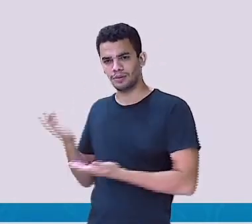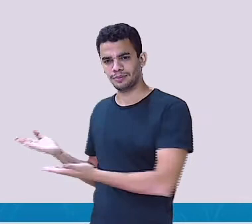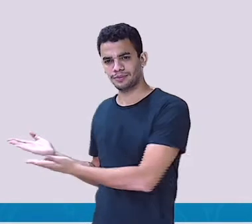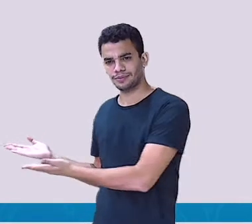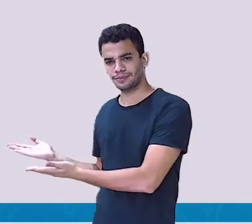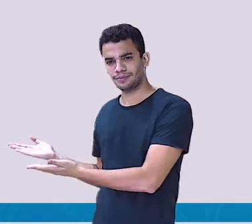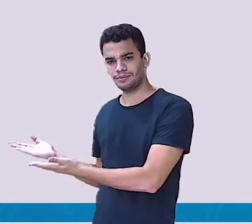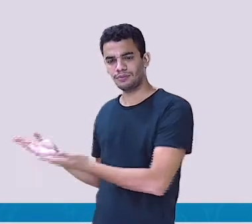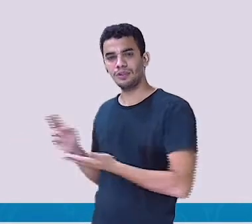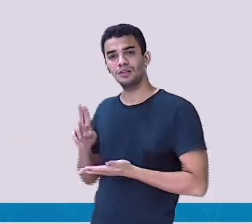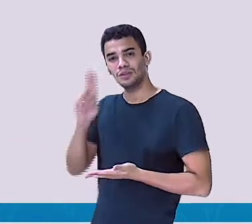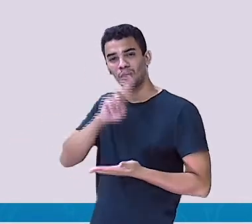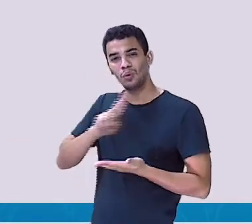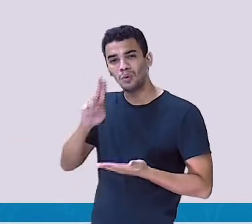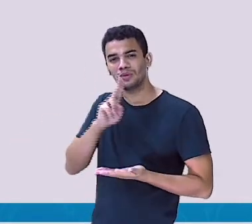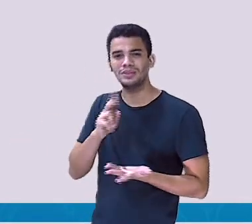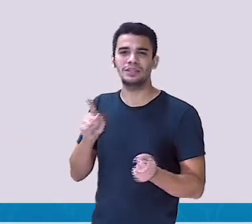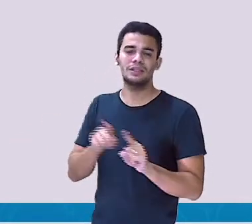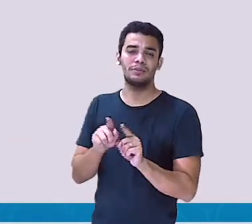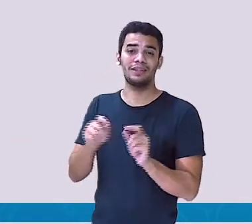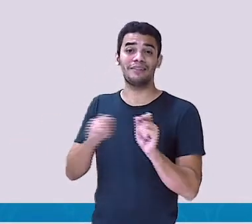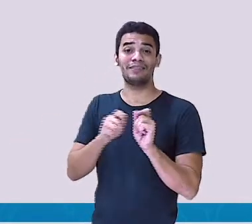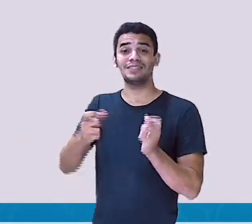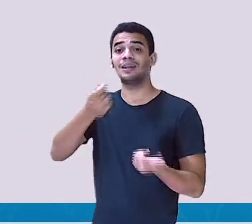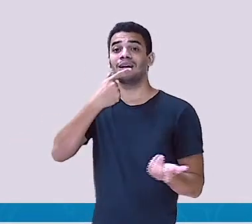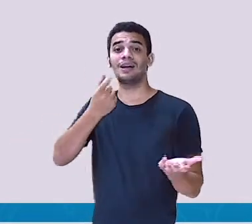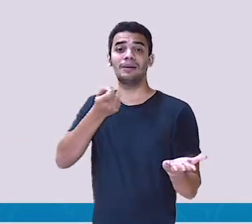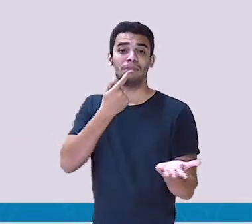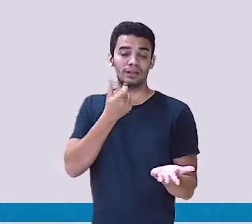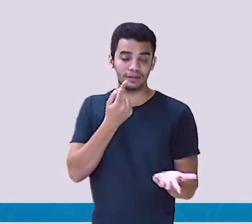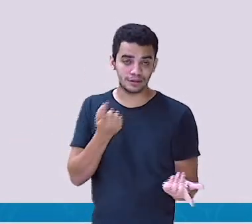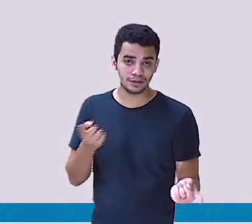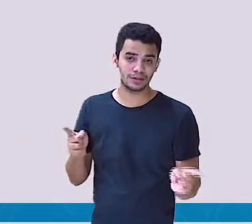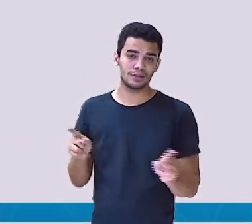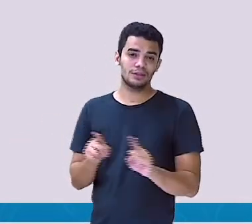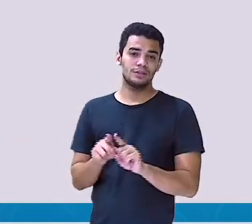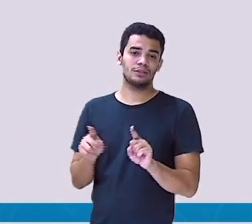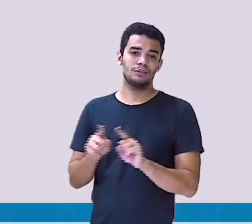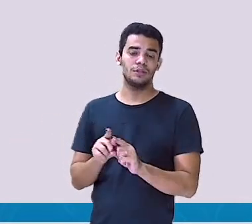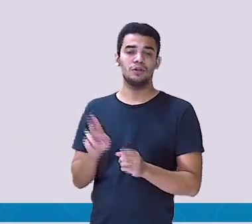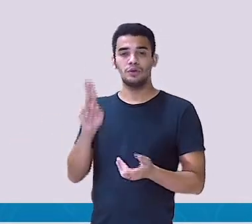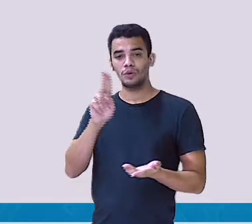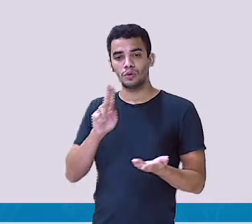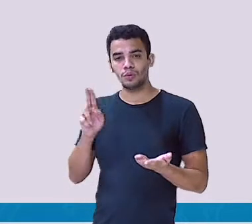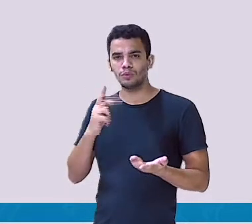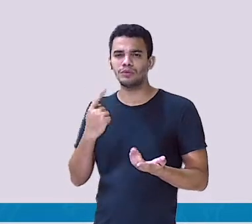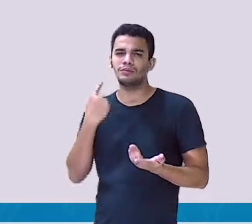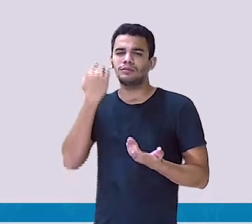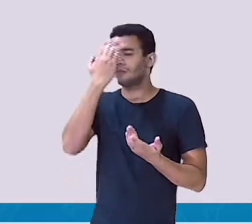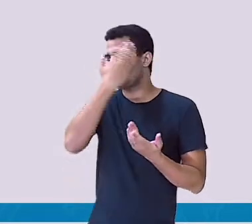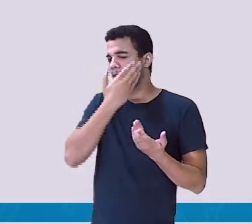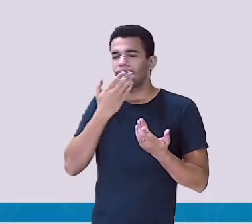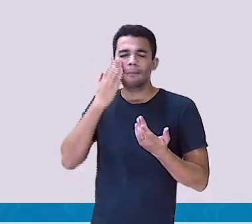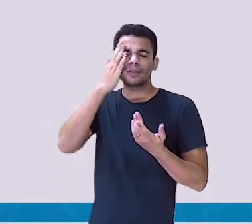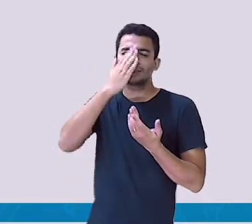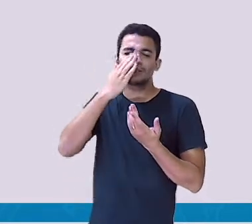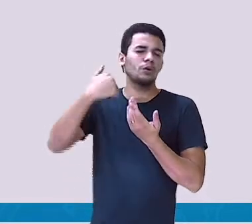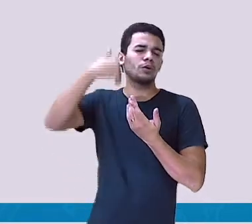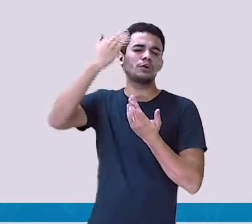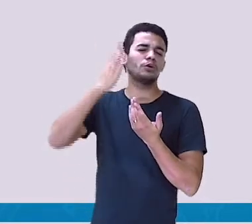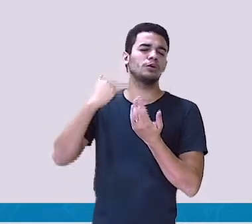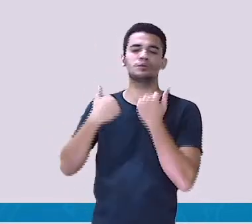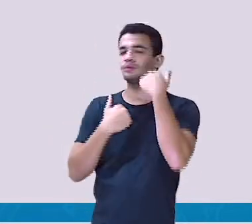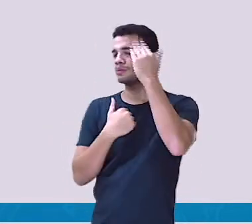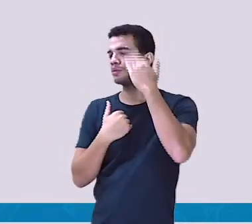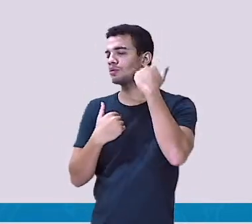para fabricação de medicação, para fabricação a indústria de beleza, por exemplo, para a construção